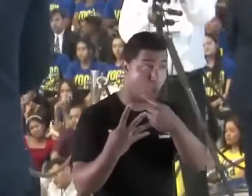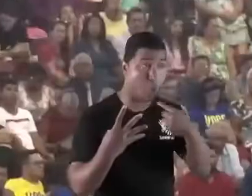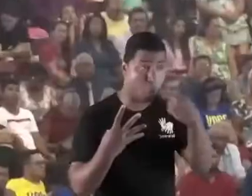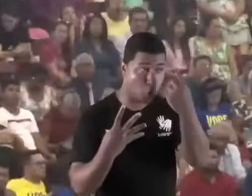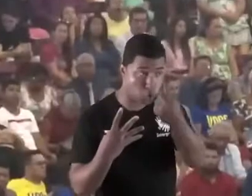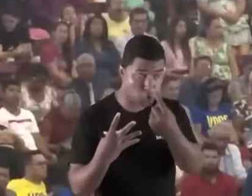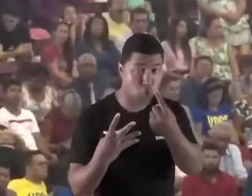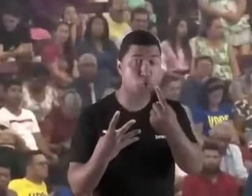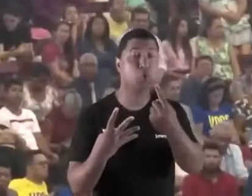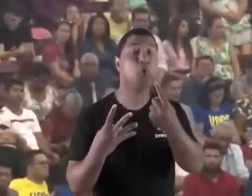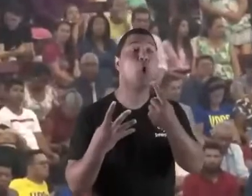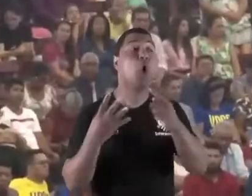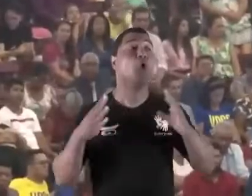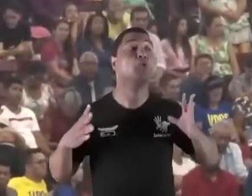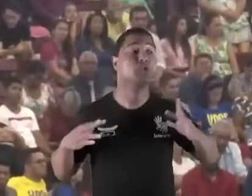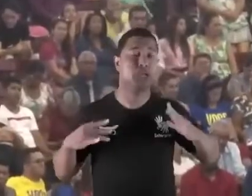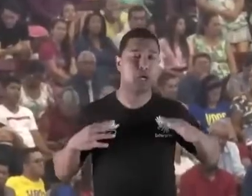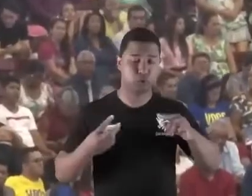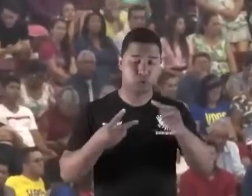Quantas asas?